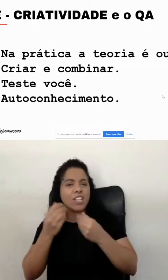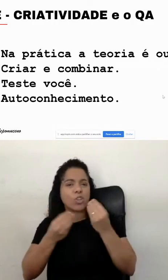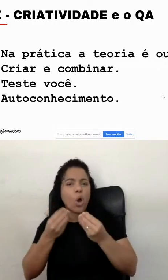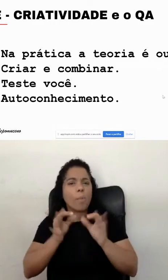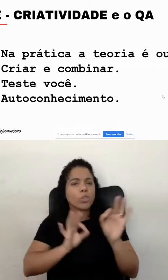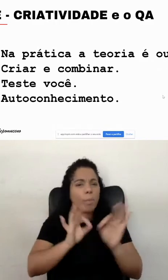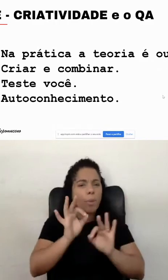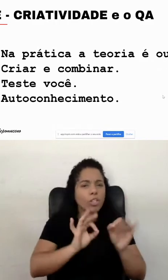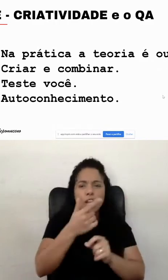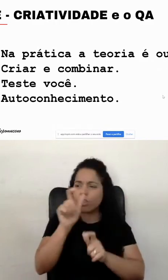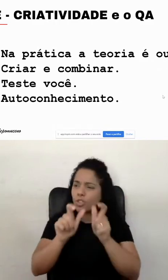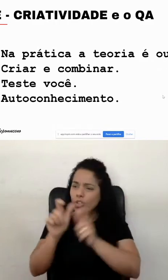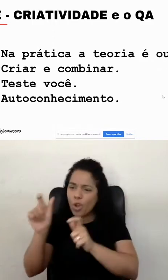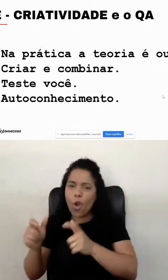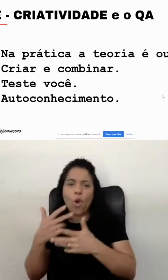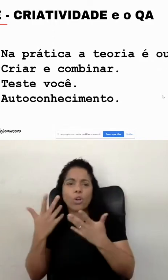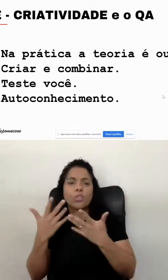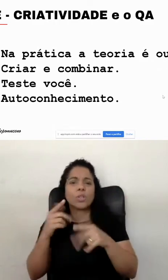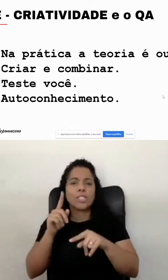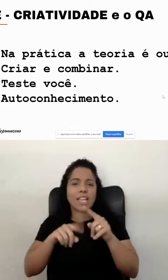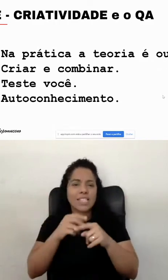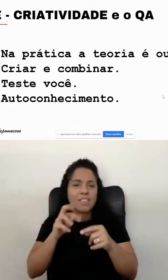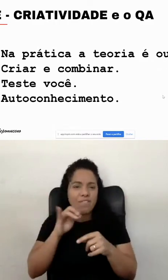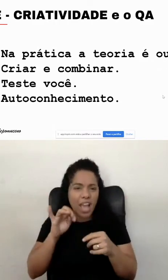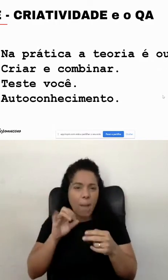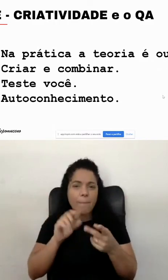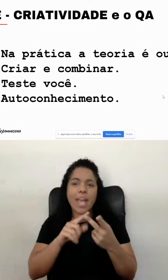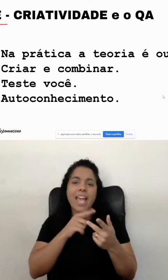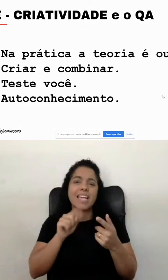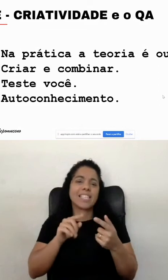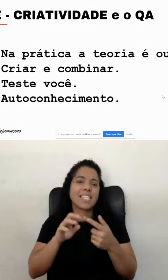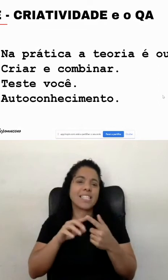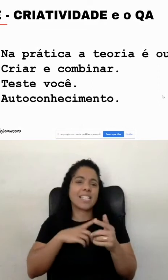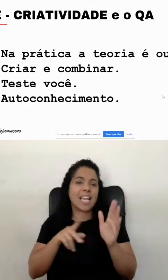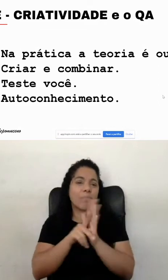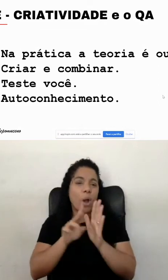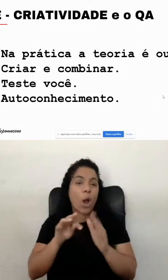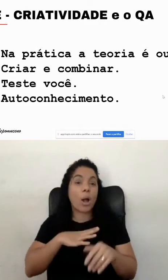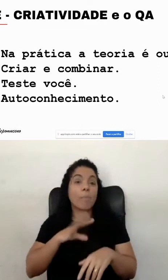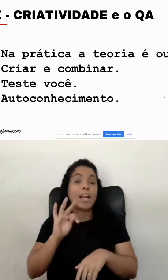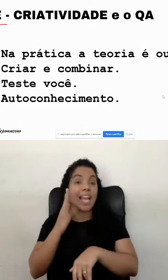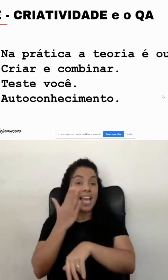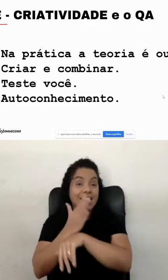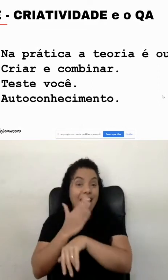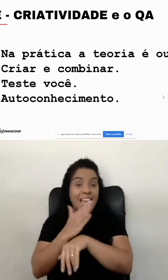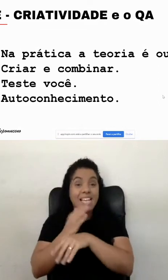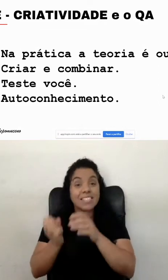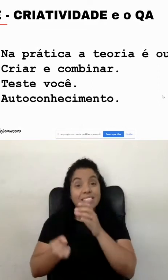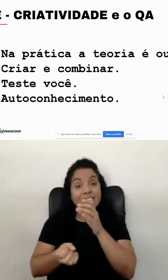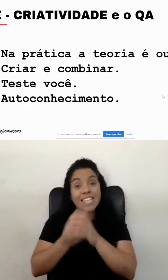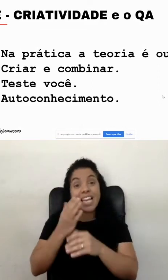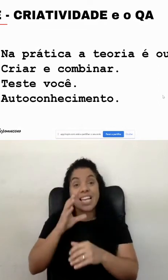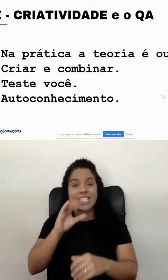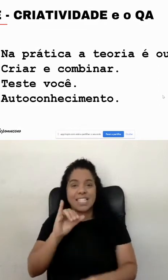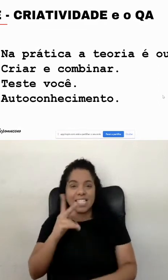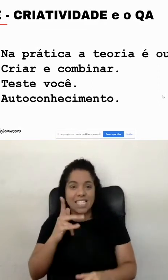da empresa, das ferramentas, das técnicas, e isso vai gerando um ciclo onde